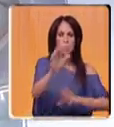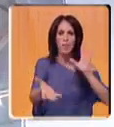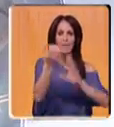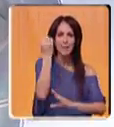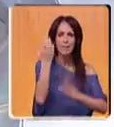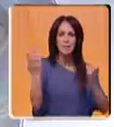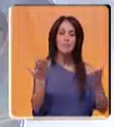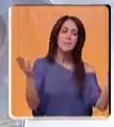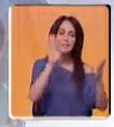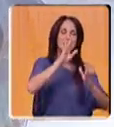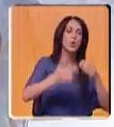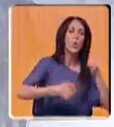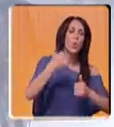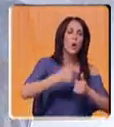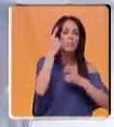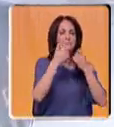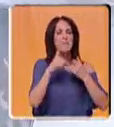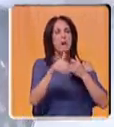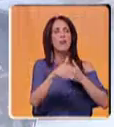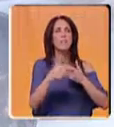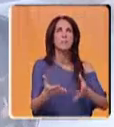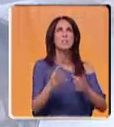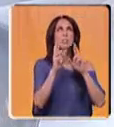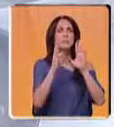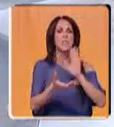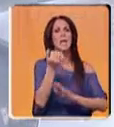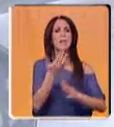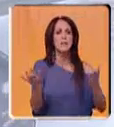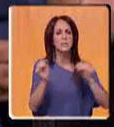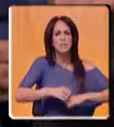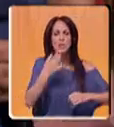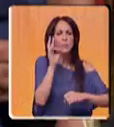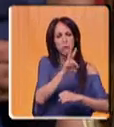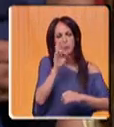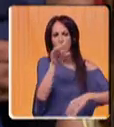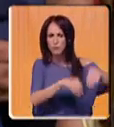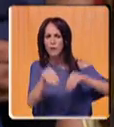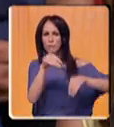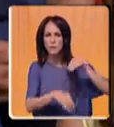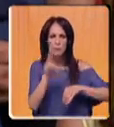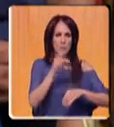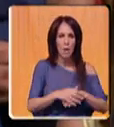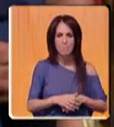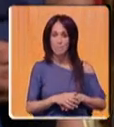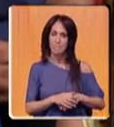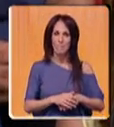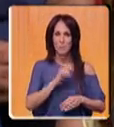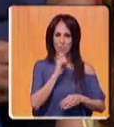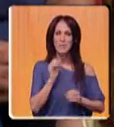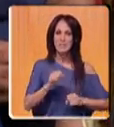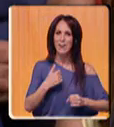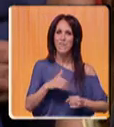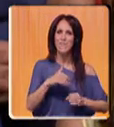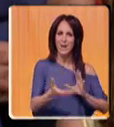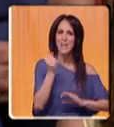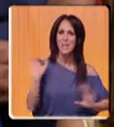ganhar? Quem concorre está sempre a pensar nisso, não é? E de maneira que, à medida que fui assistindo às votações, fui-me convencendo que, de facto, isso